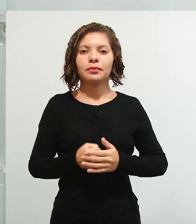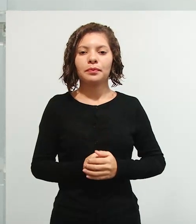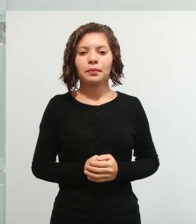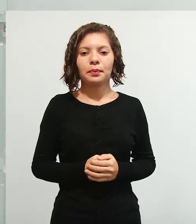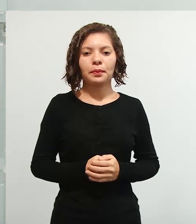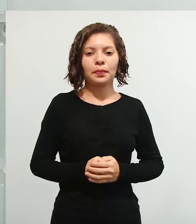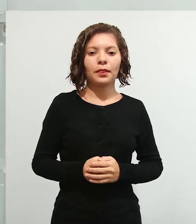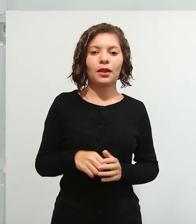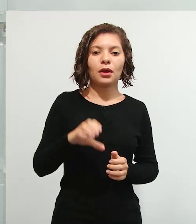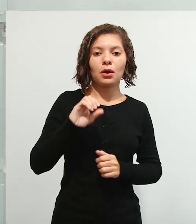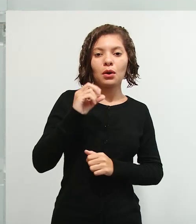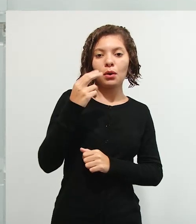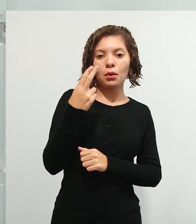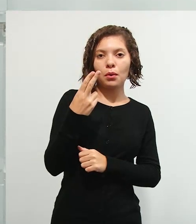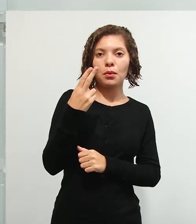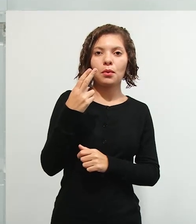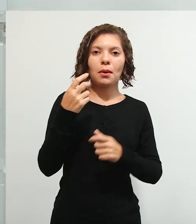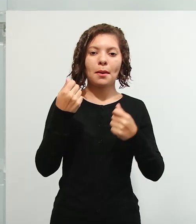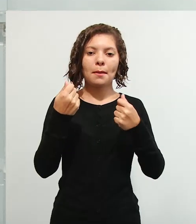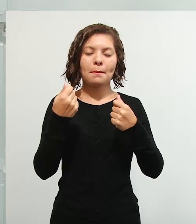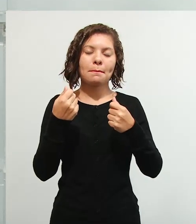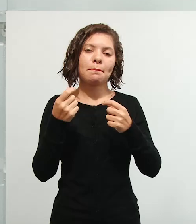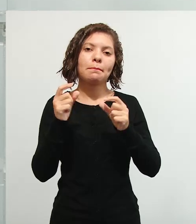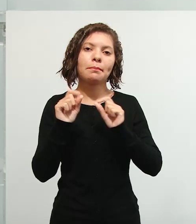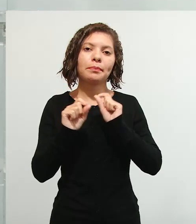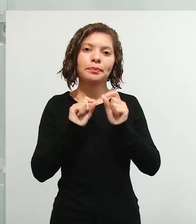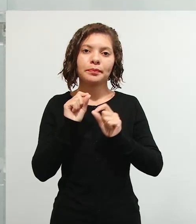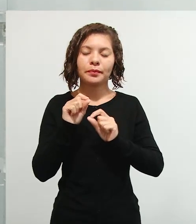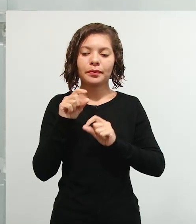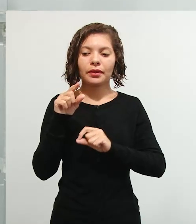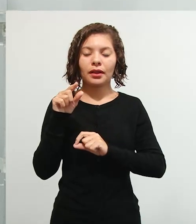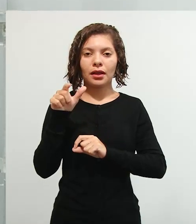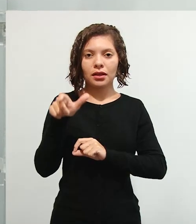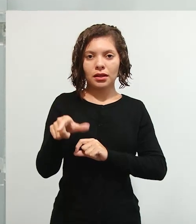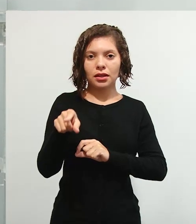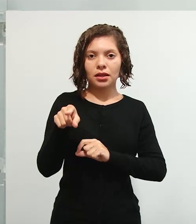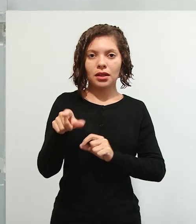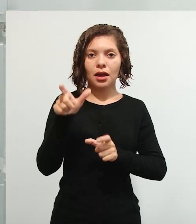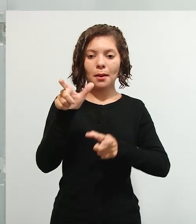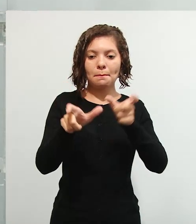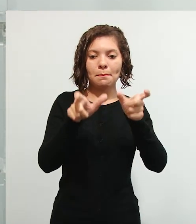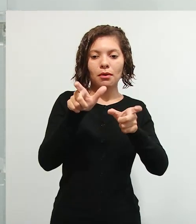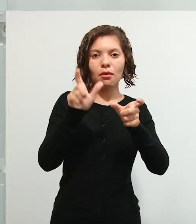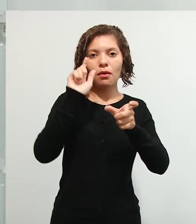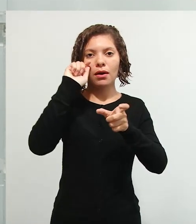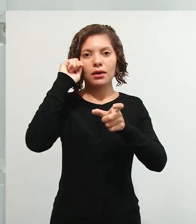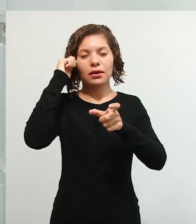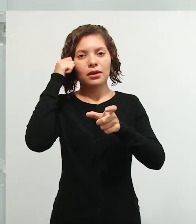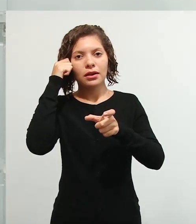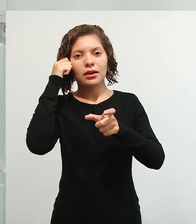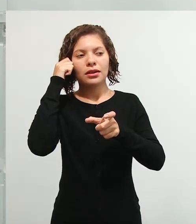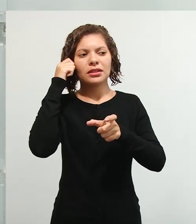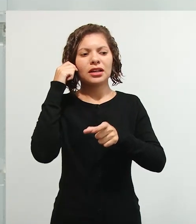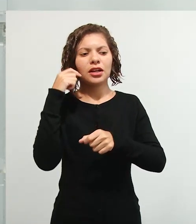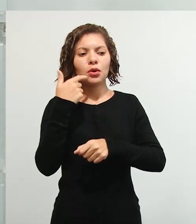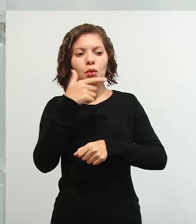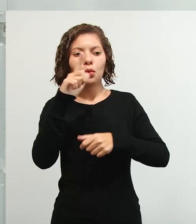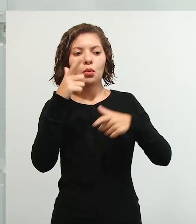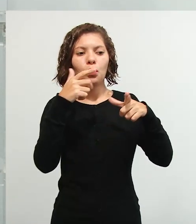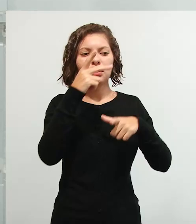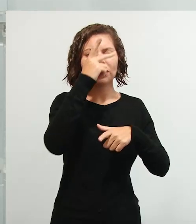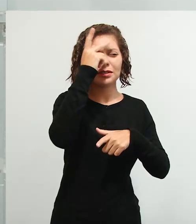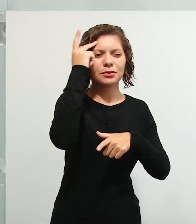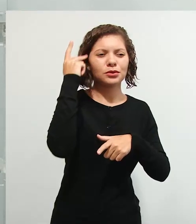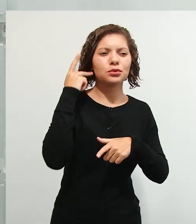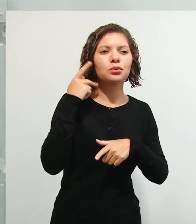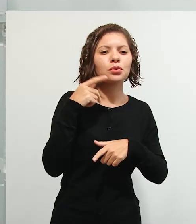de maior necessidades econômicas, e aqueles corpos, então, são abordados por